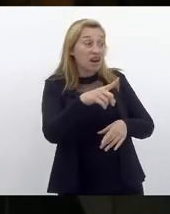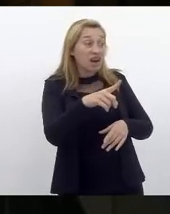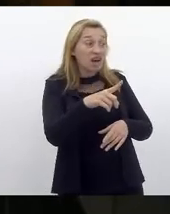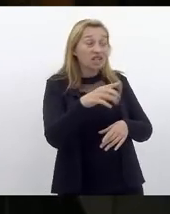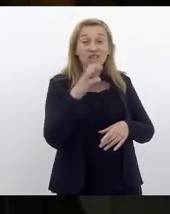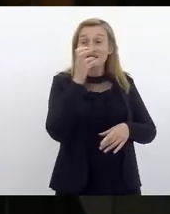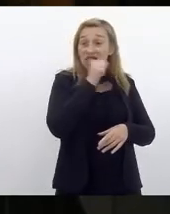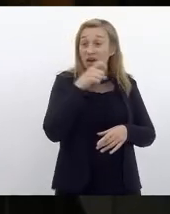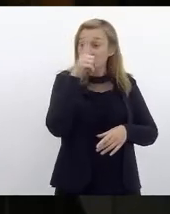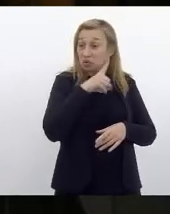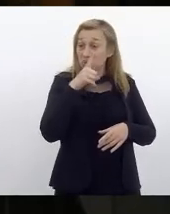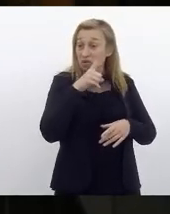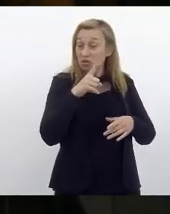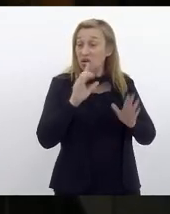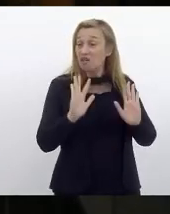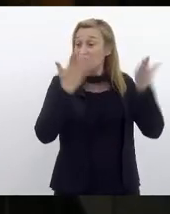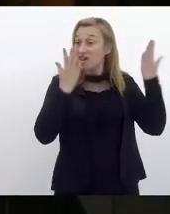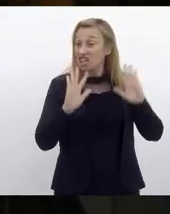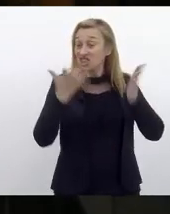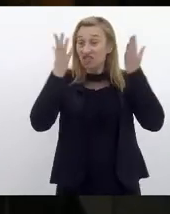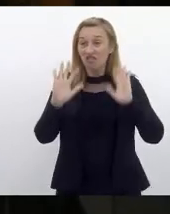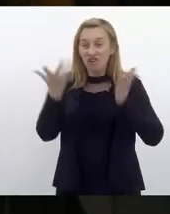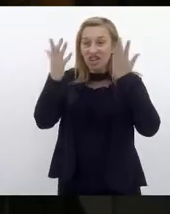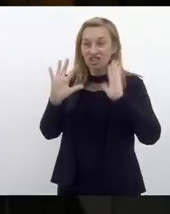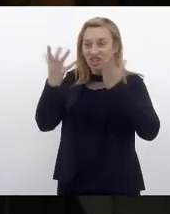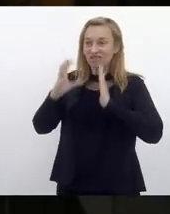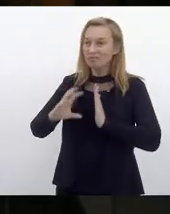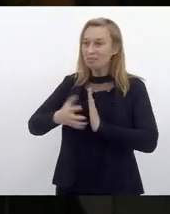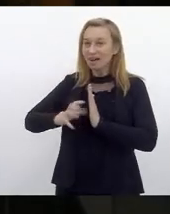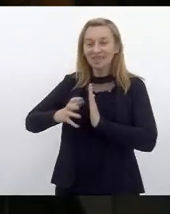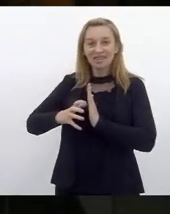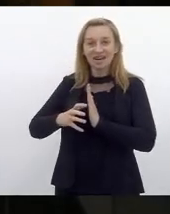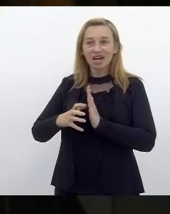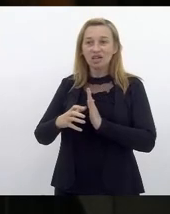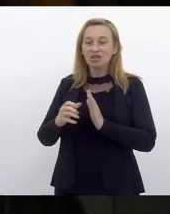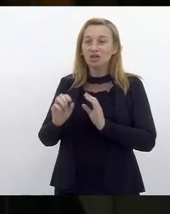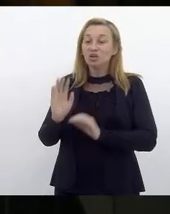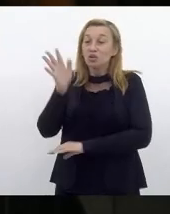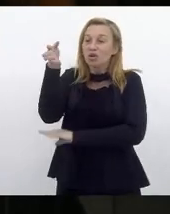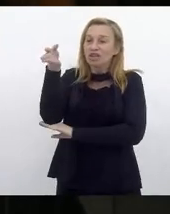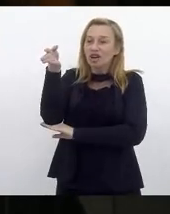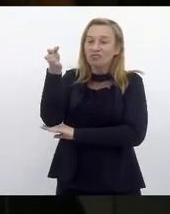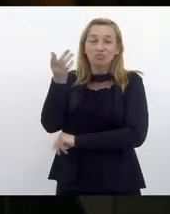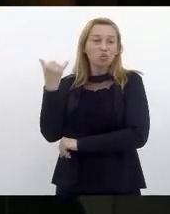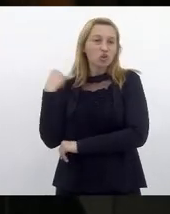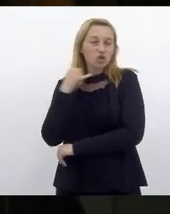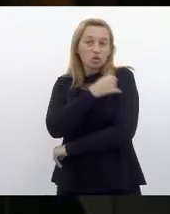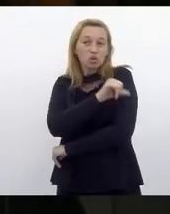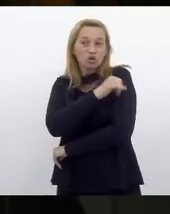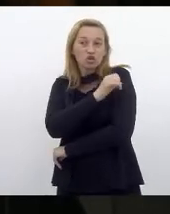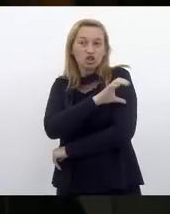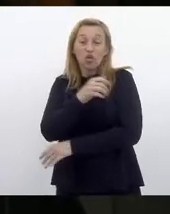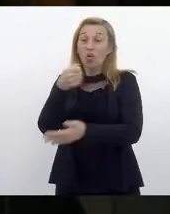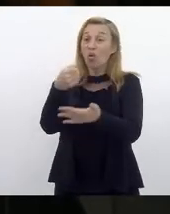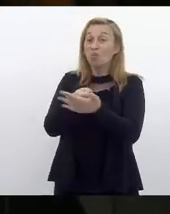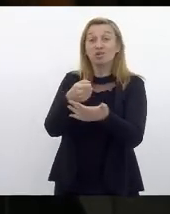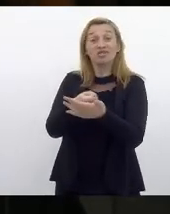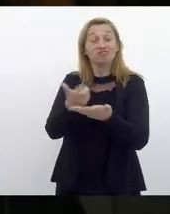festa de lançamento partidário em um hotel do Rio de Janeiro,